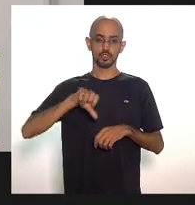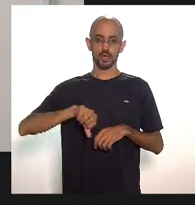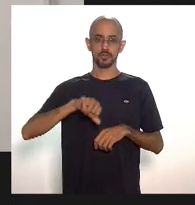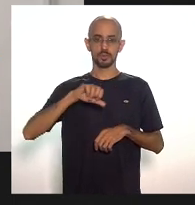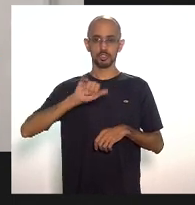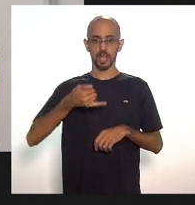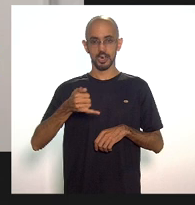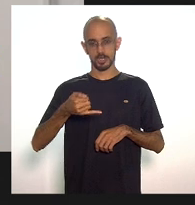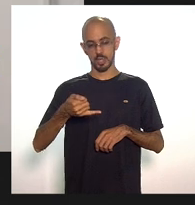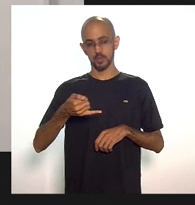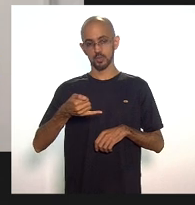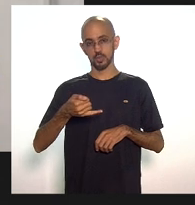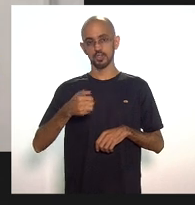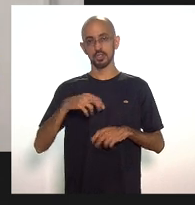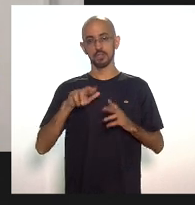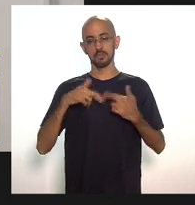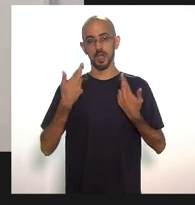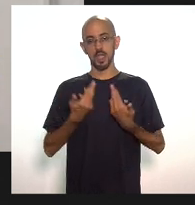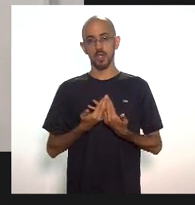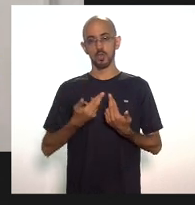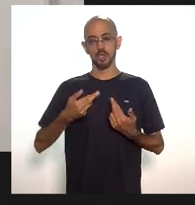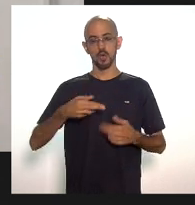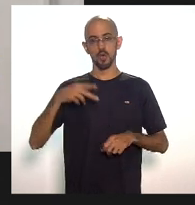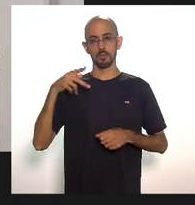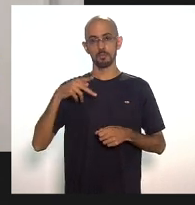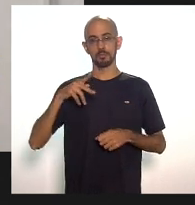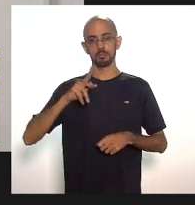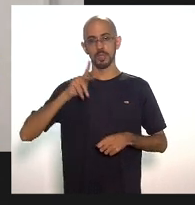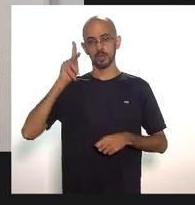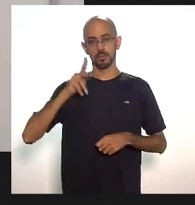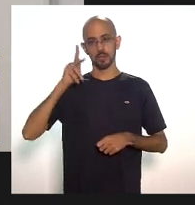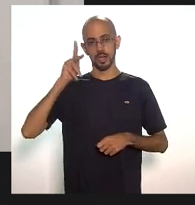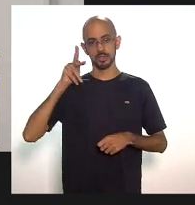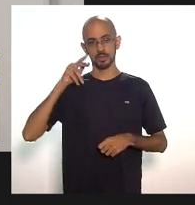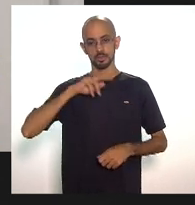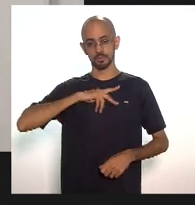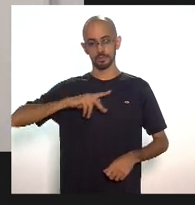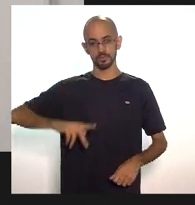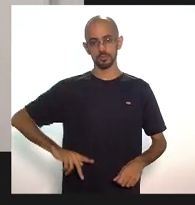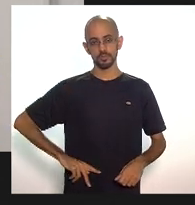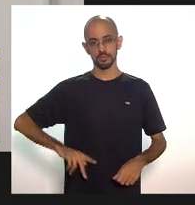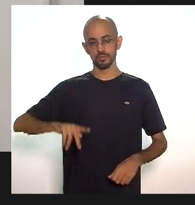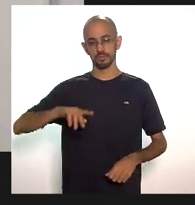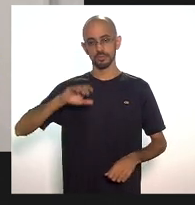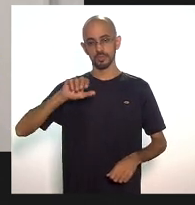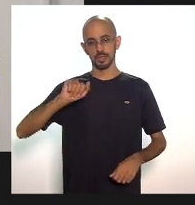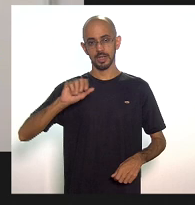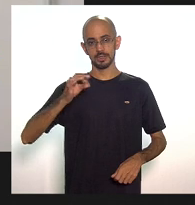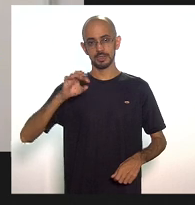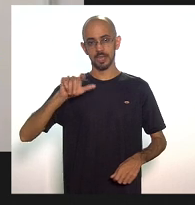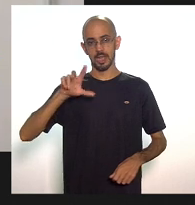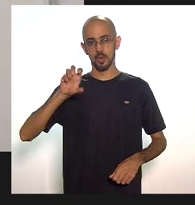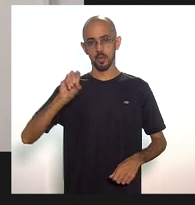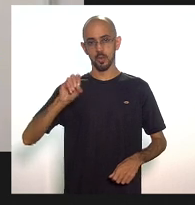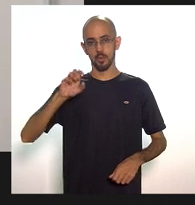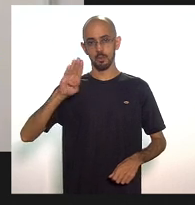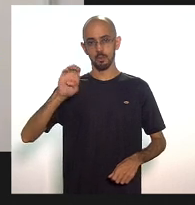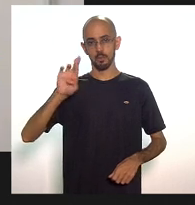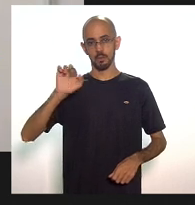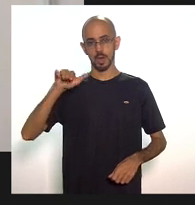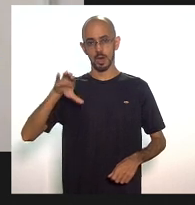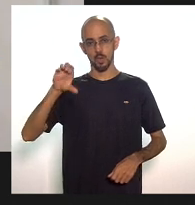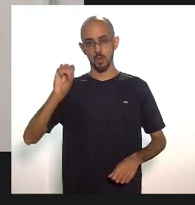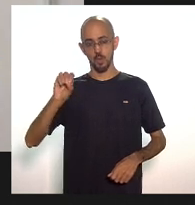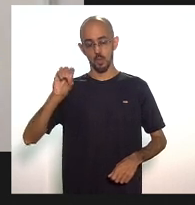ano, uma reunião com a Petrobras, né, com o presidente atual, Castelo Branco, e